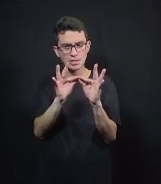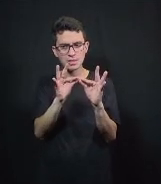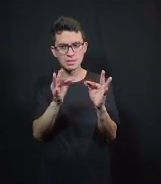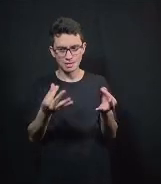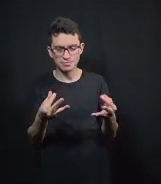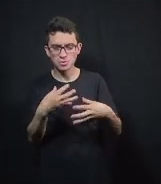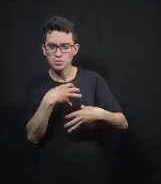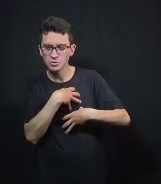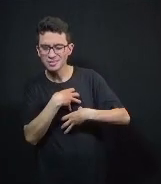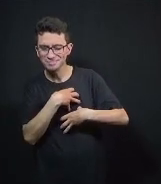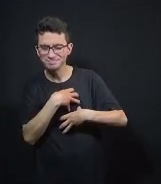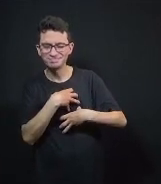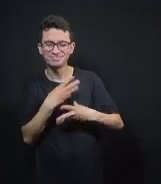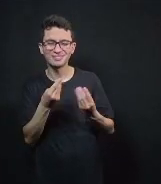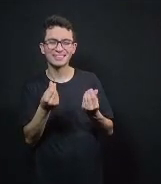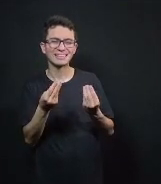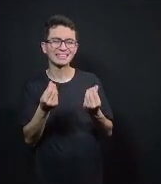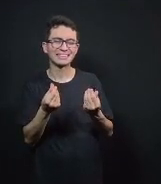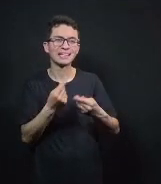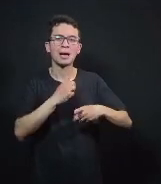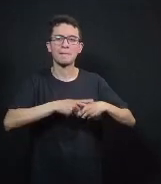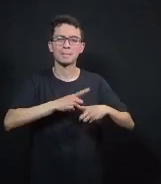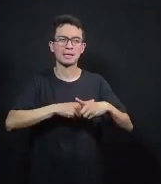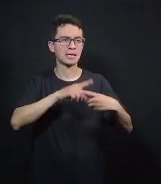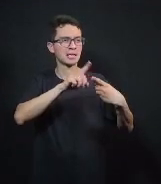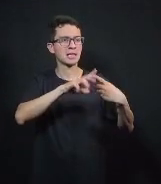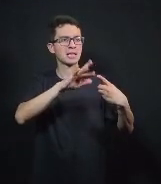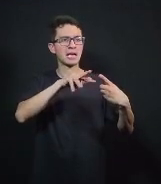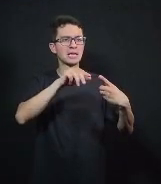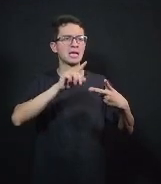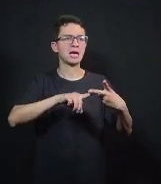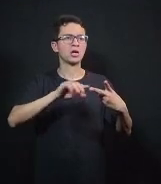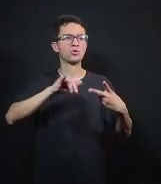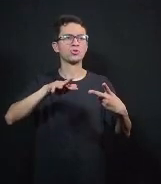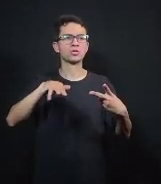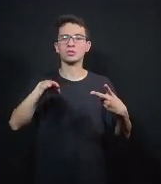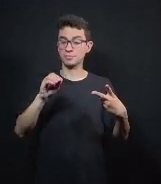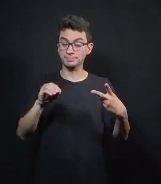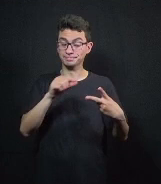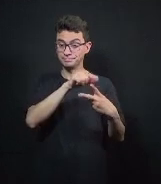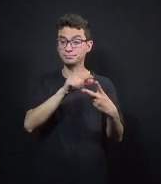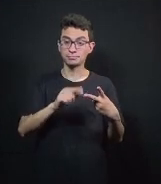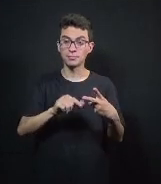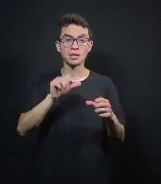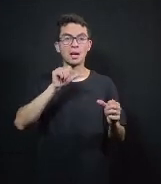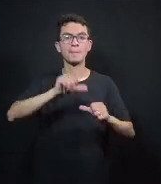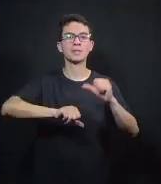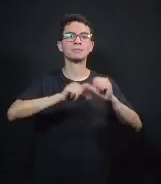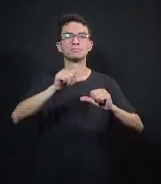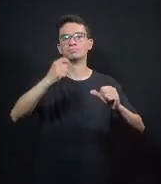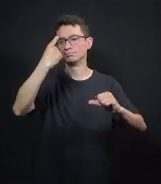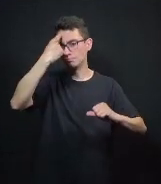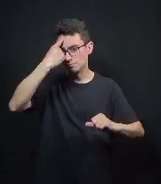simplificando de uma forma simplista o que a Natália e o Juliano falaram, mas você percebe que a mudança que aconteceu foi uma mudança de proporção,